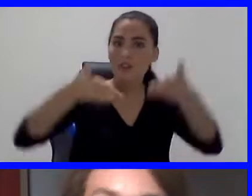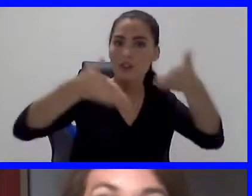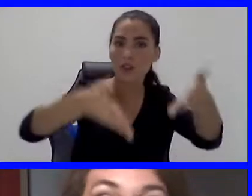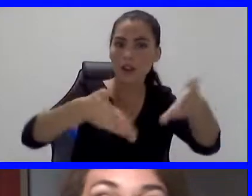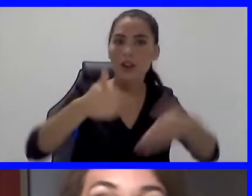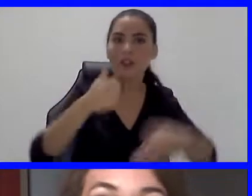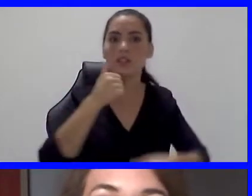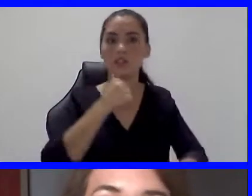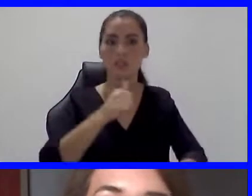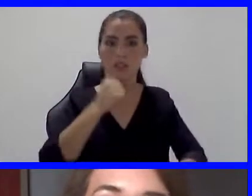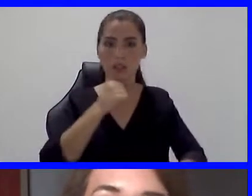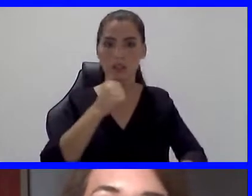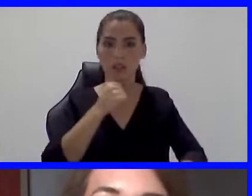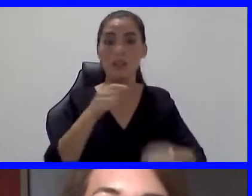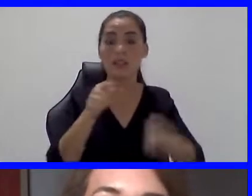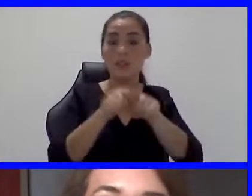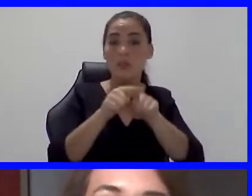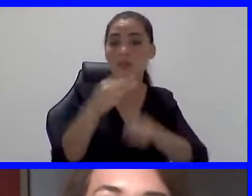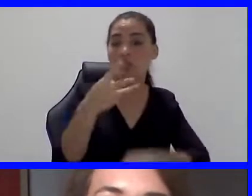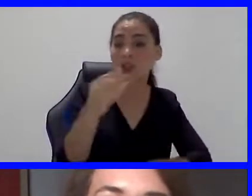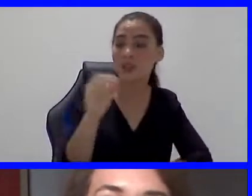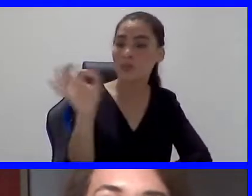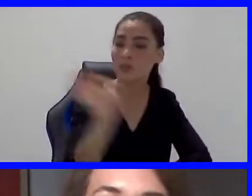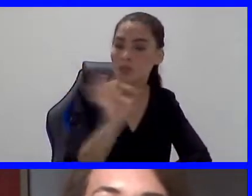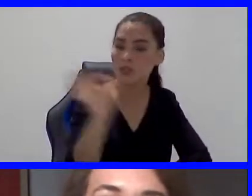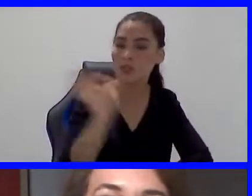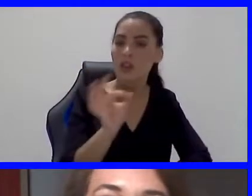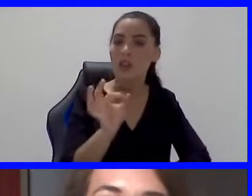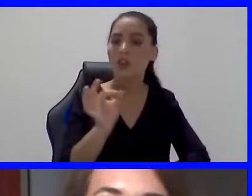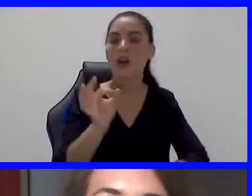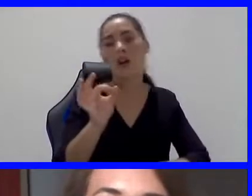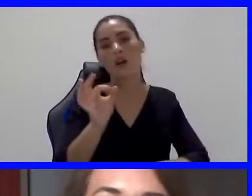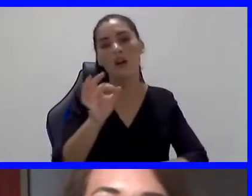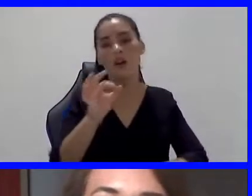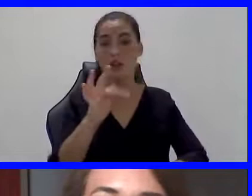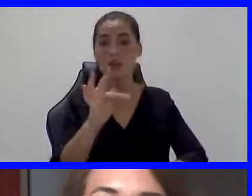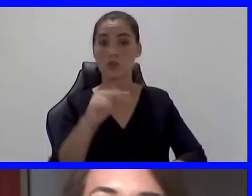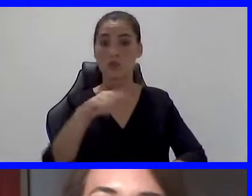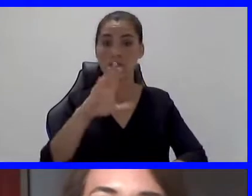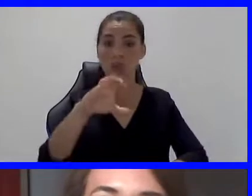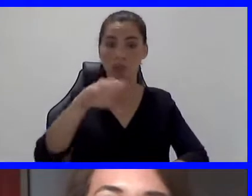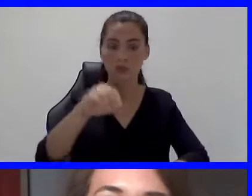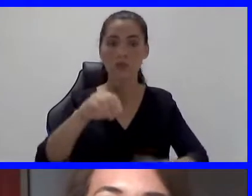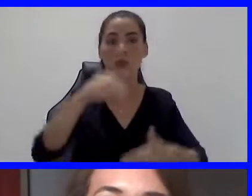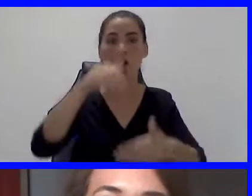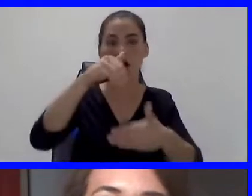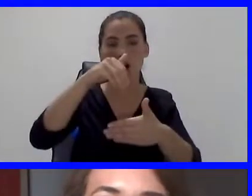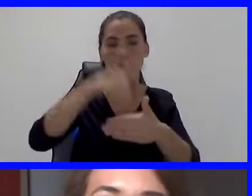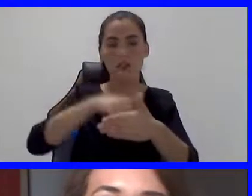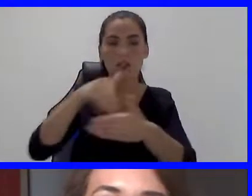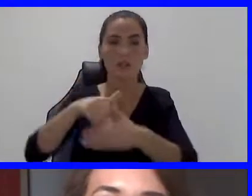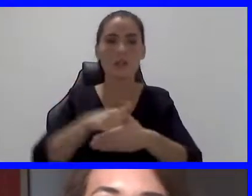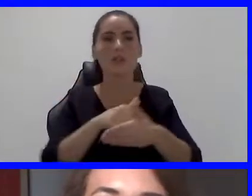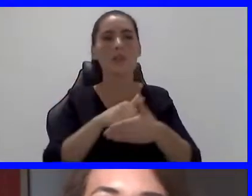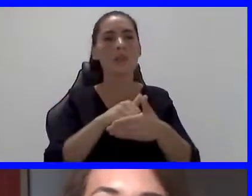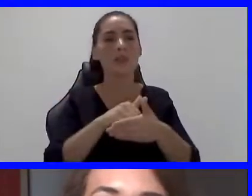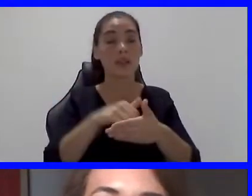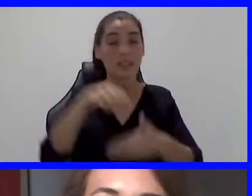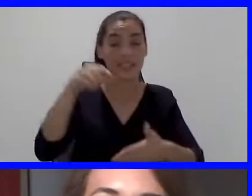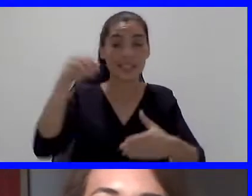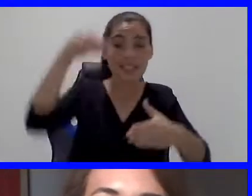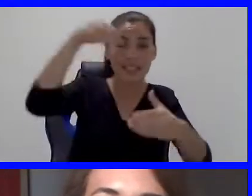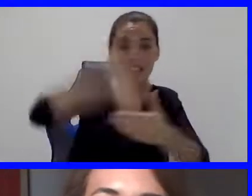e tem que ter 30% do fundo eleitoral e partidário, nessa única eleição nós aumentamos em quase 50% o número